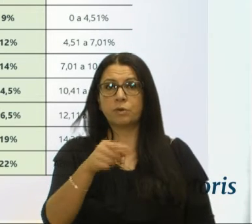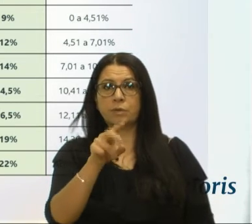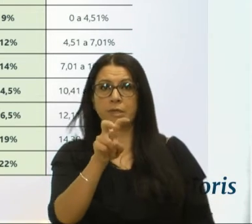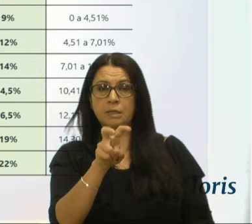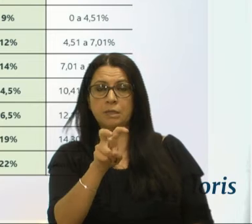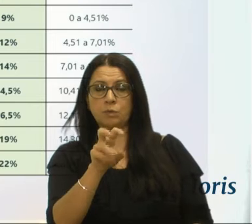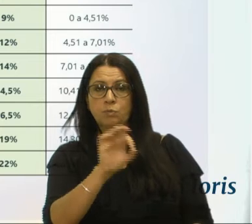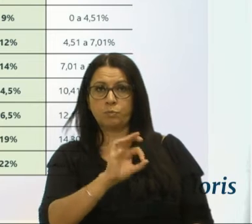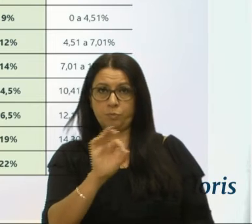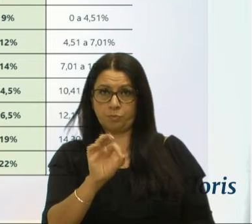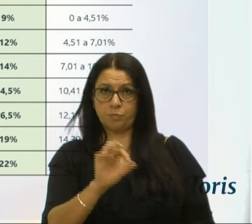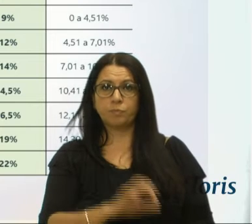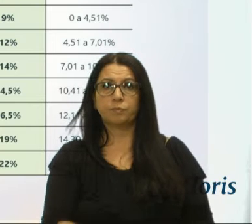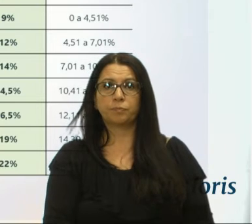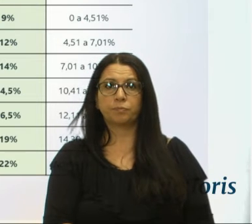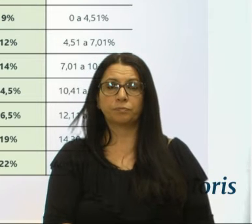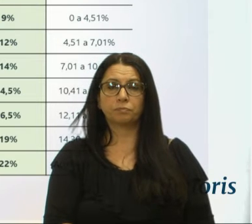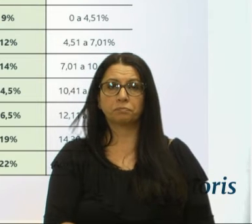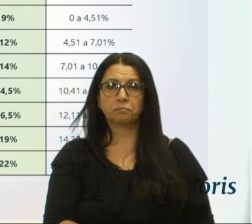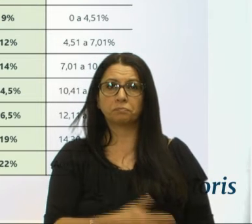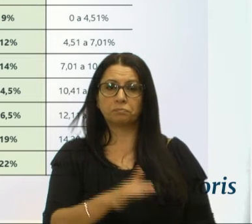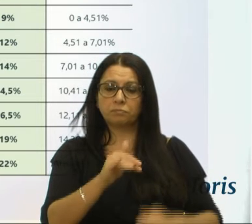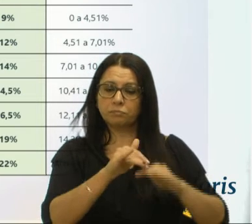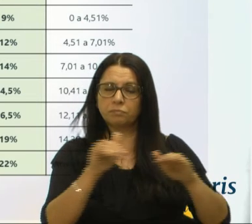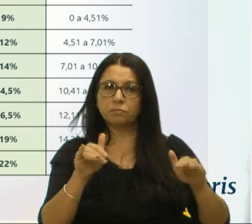7,5%. Na faixa salarial...